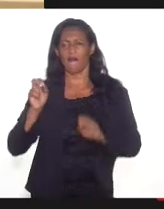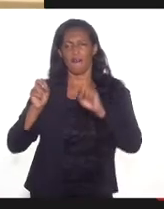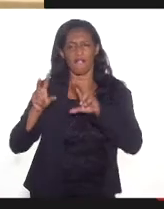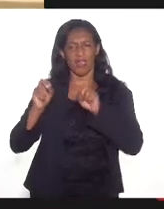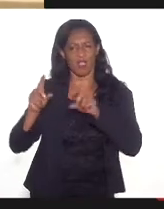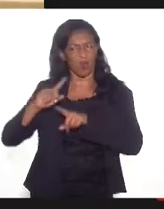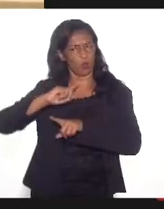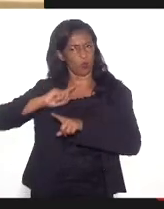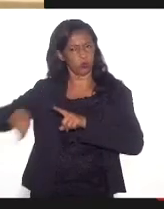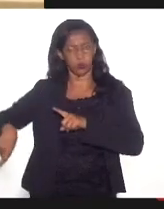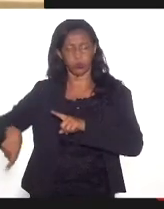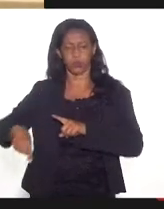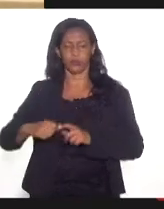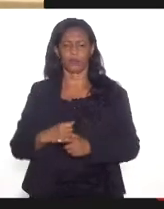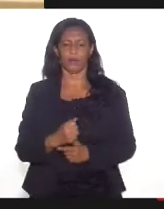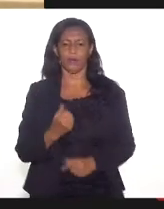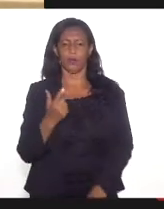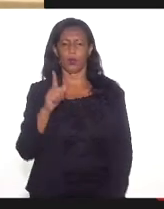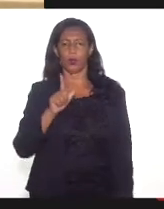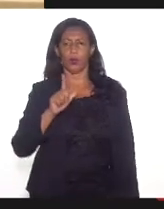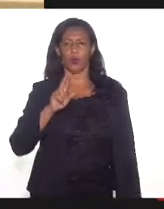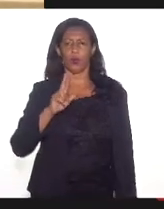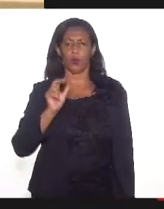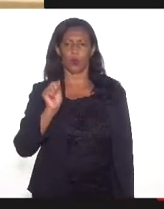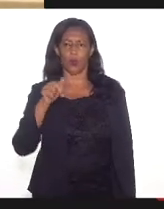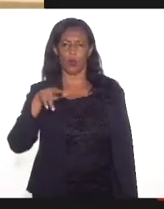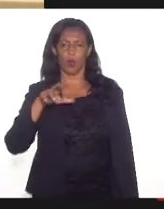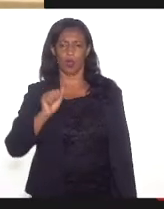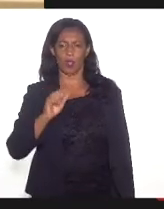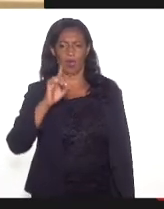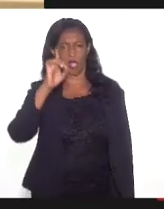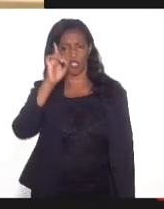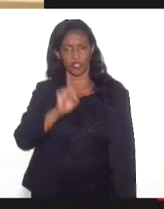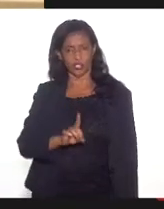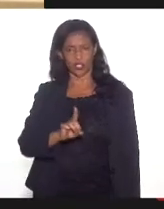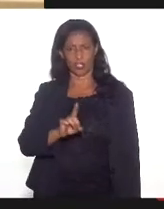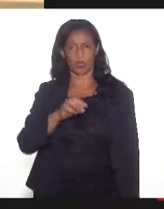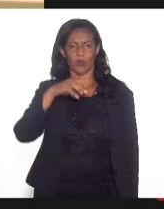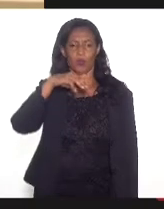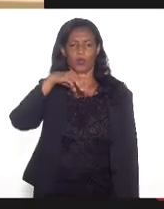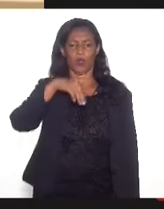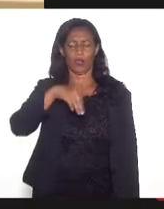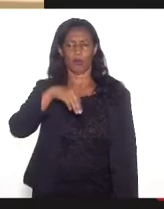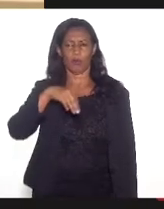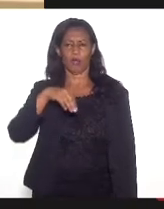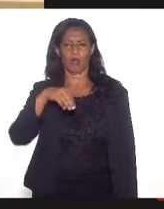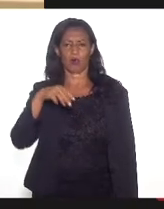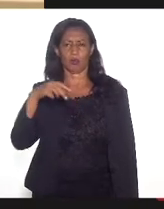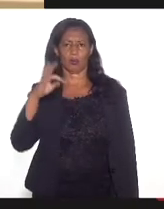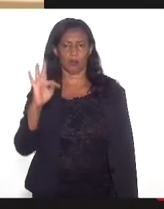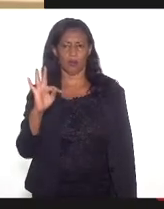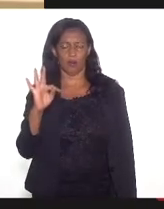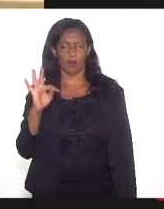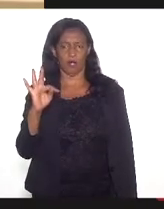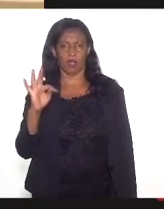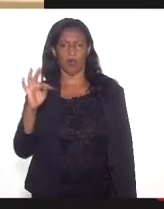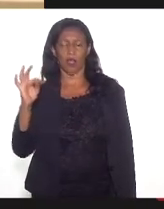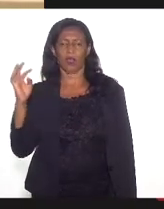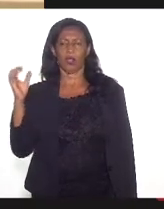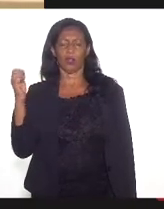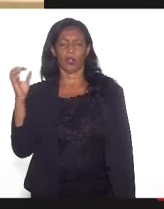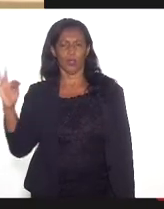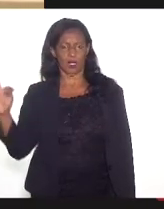Carvalho, que é da direção nacional do MST, Movimento dos Trabalhadores Rurais Sem Terra.